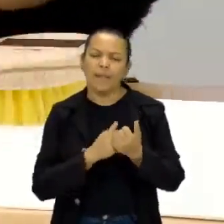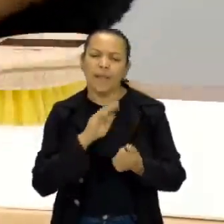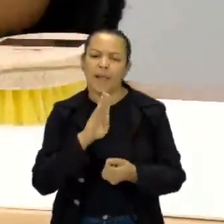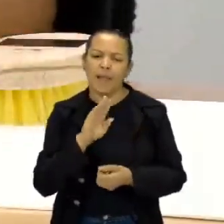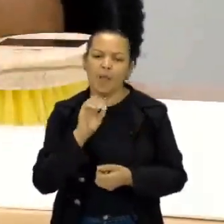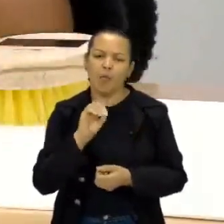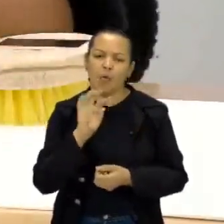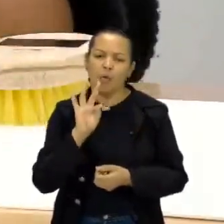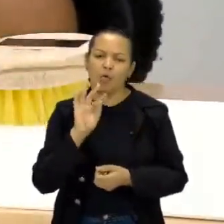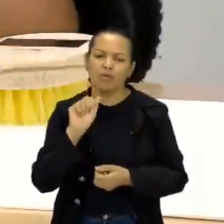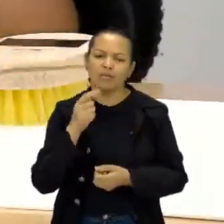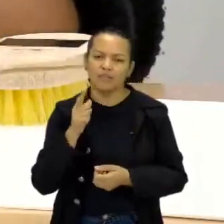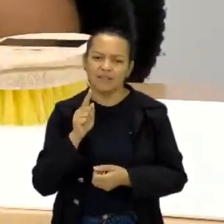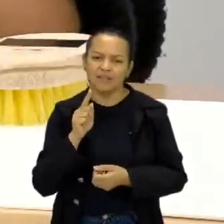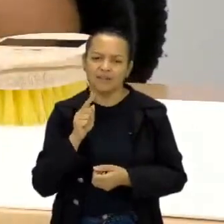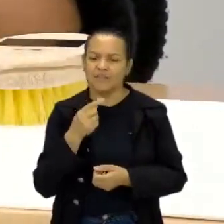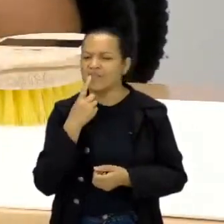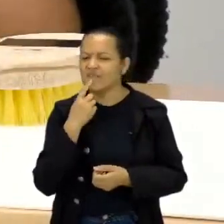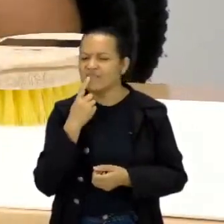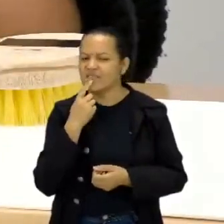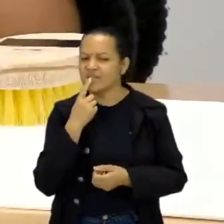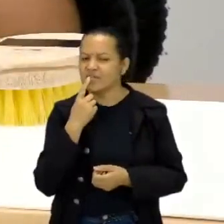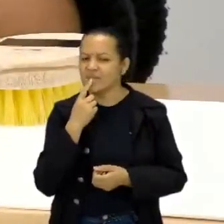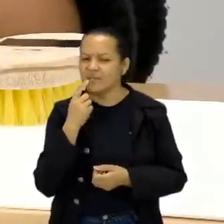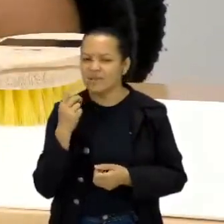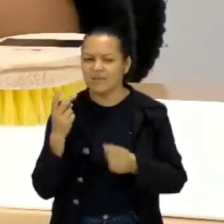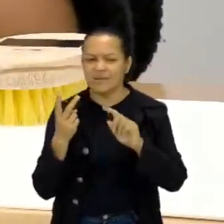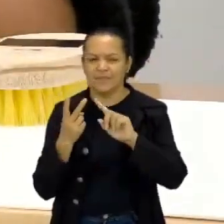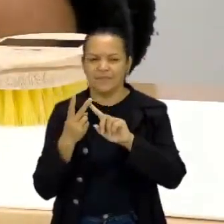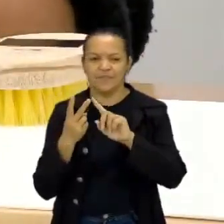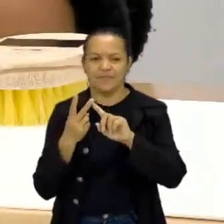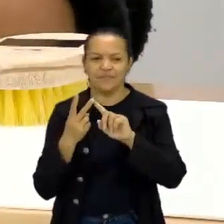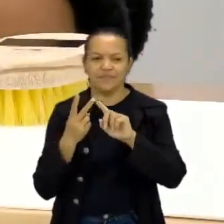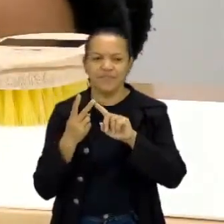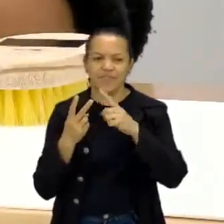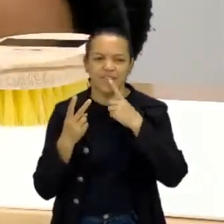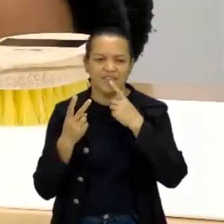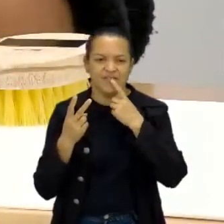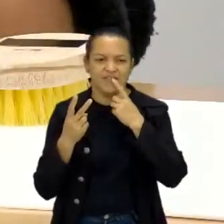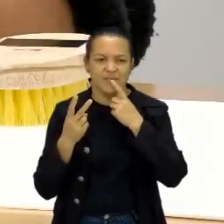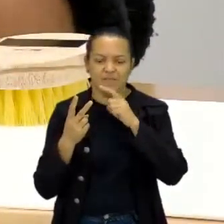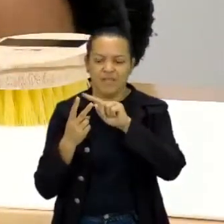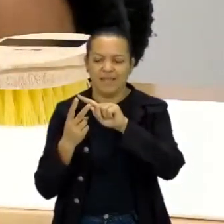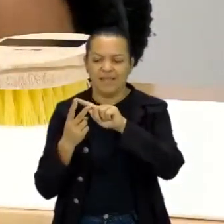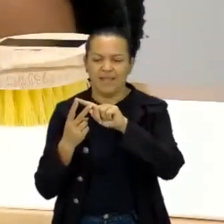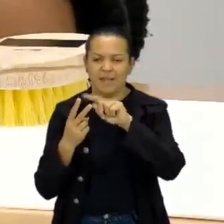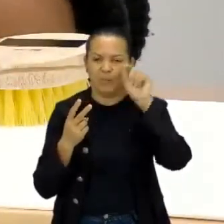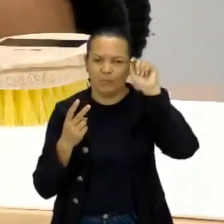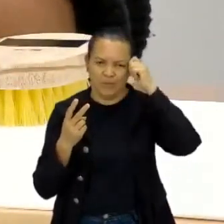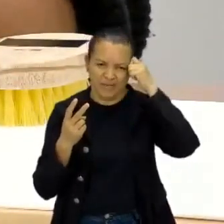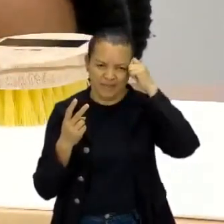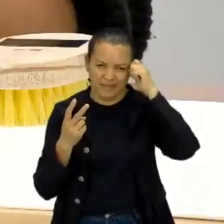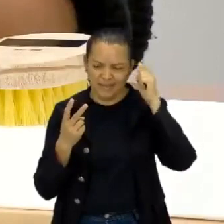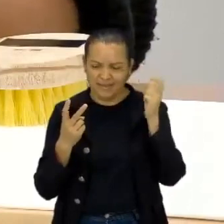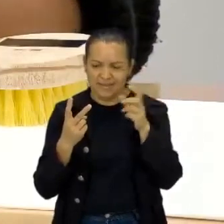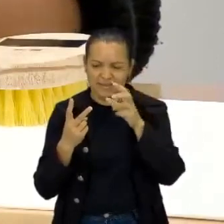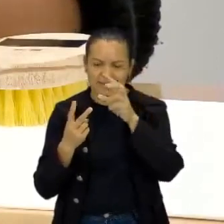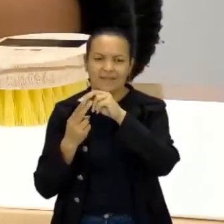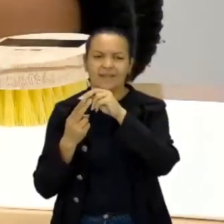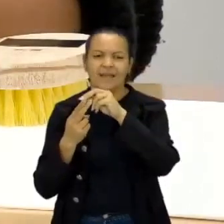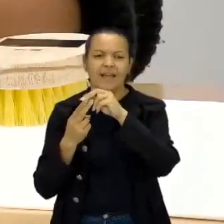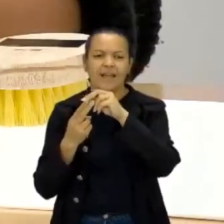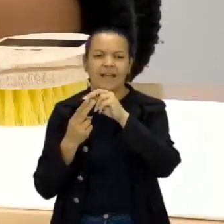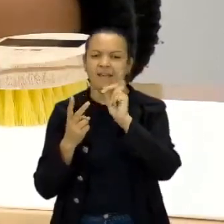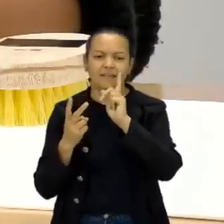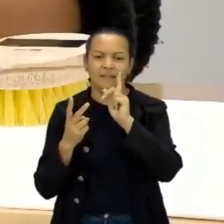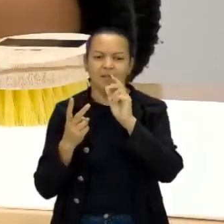fazer a ligação do vermelho, que é esse daqui, ó, que eu falei pra vocês do vermelho, ao invés de você ligar o cabo um no outro, você vai